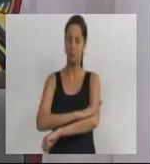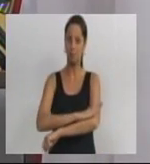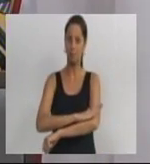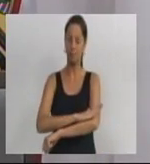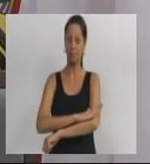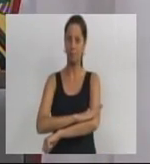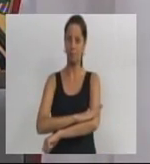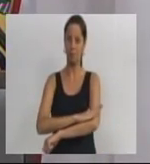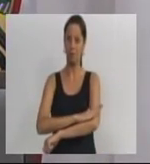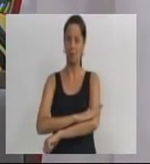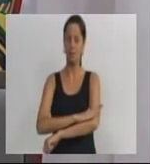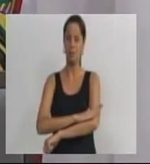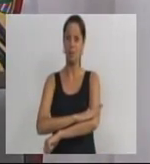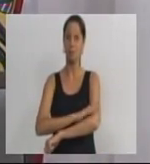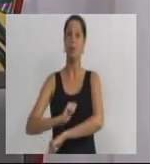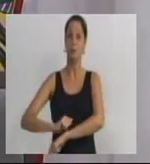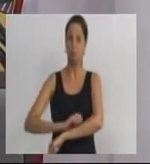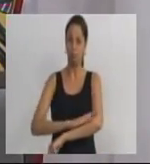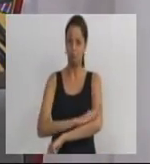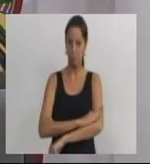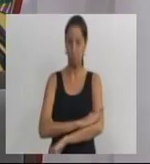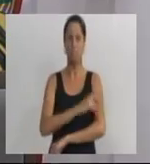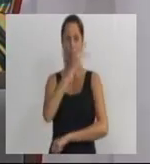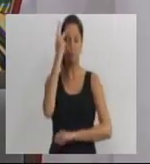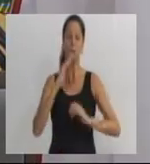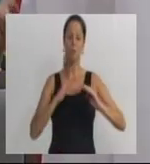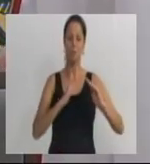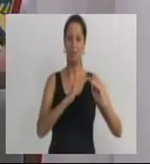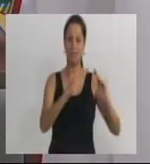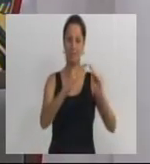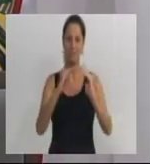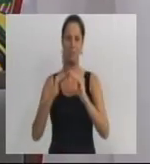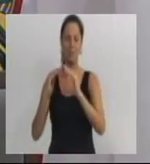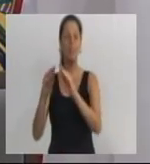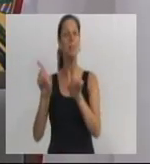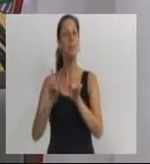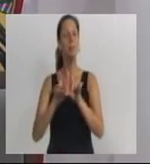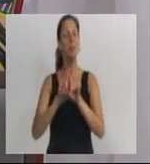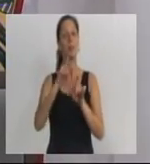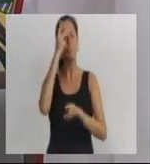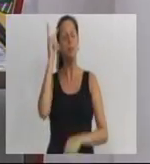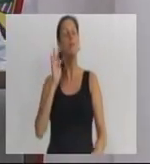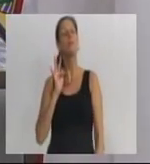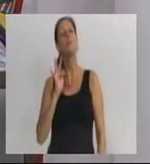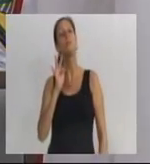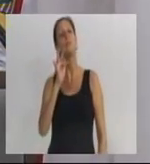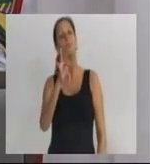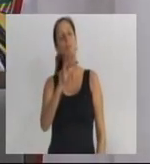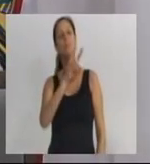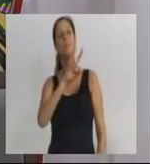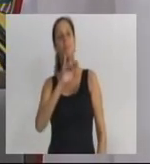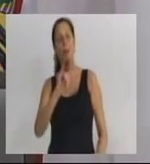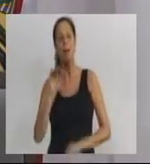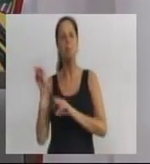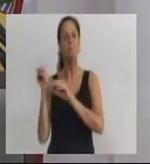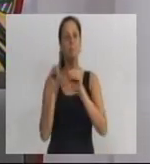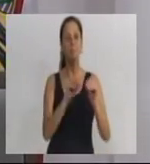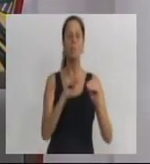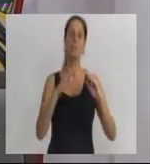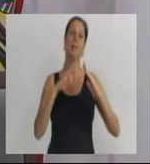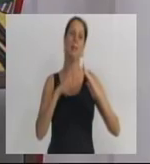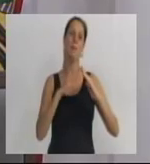só contempla os moradores que residem lá, mas os futuros que vão também residir